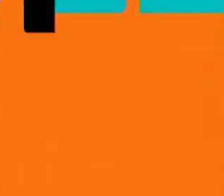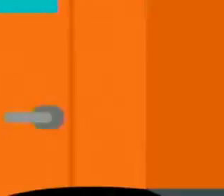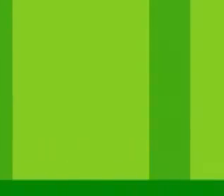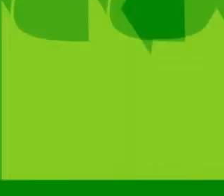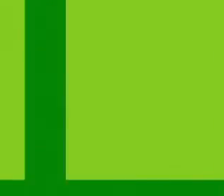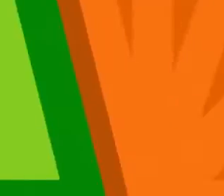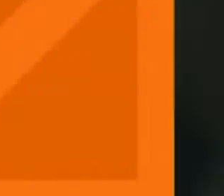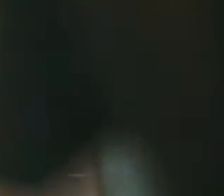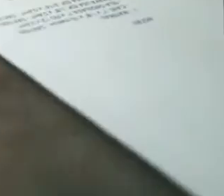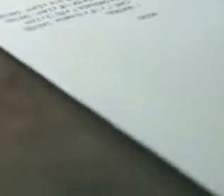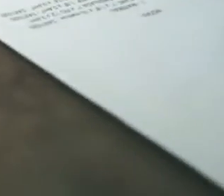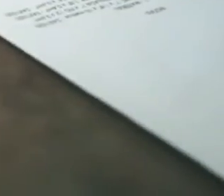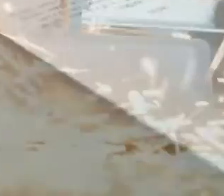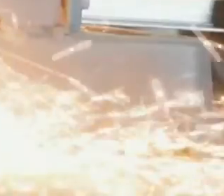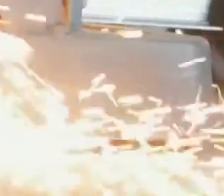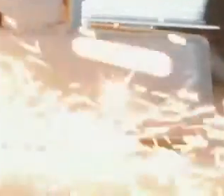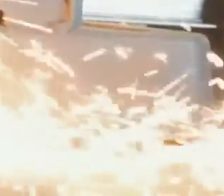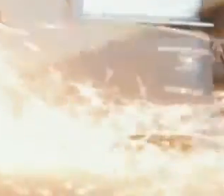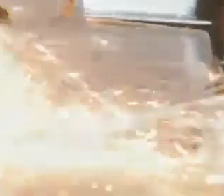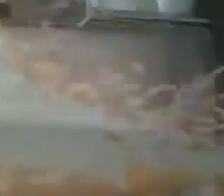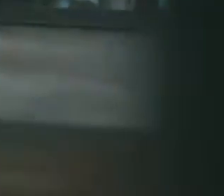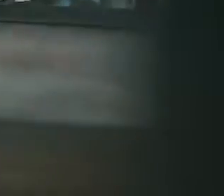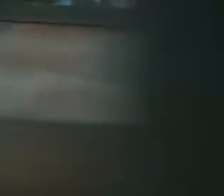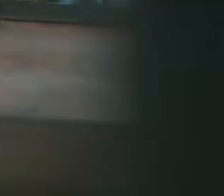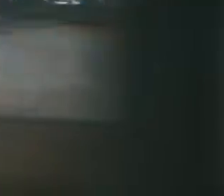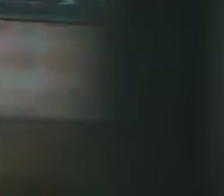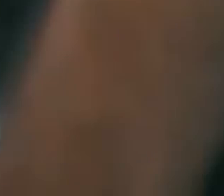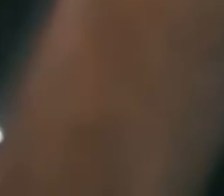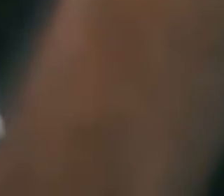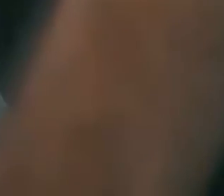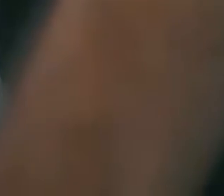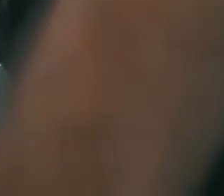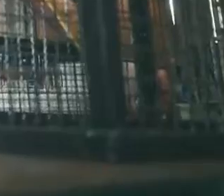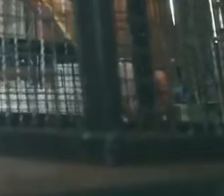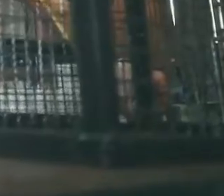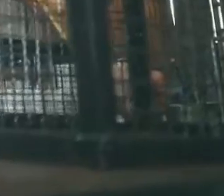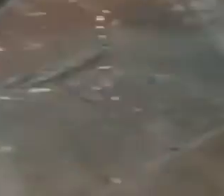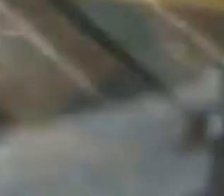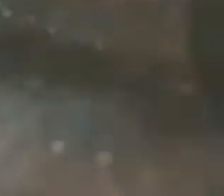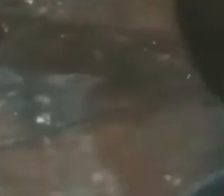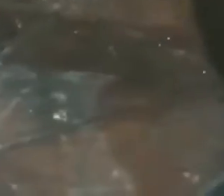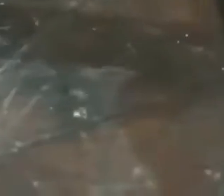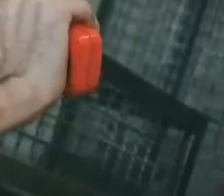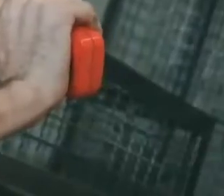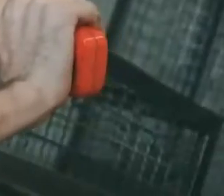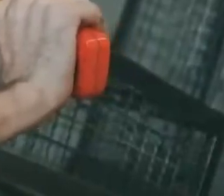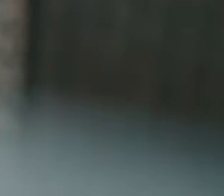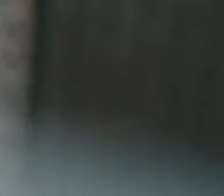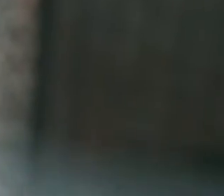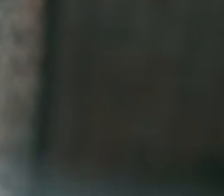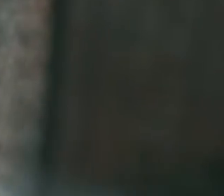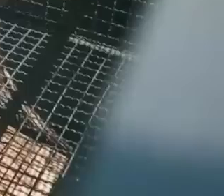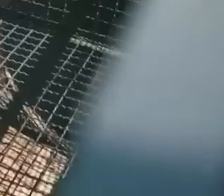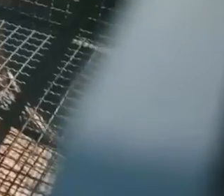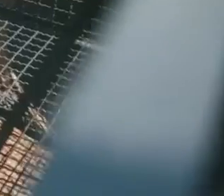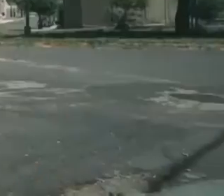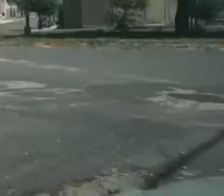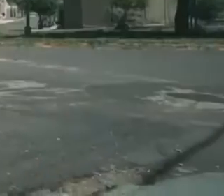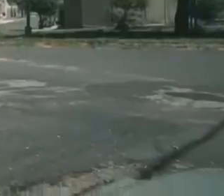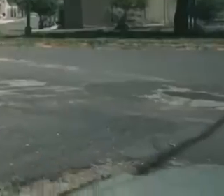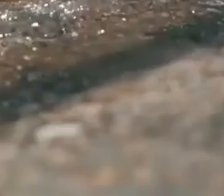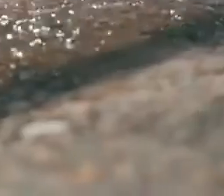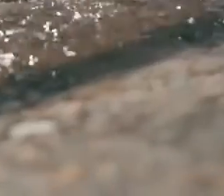correta a mecânica é simples e as vantagens são inúmeras e Enquanto os bueiros normais em